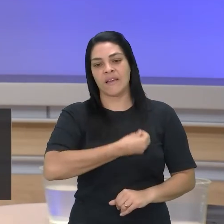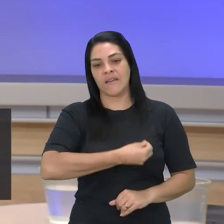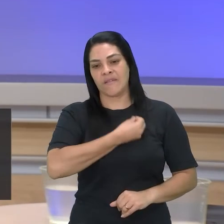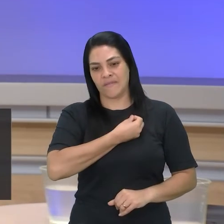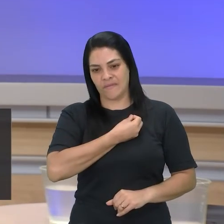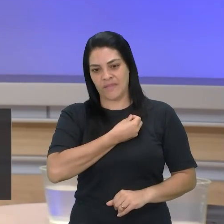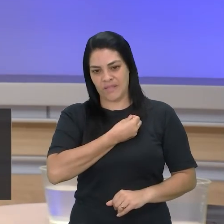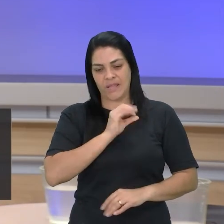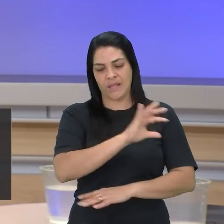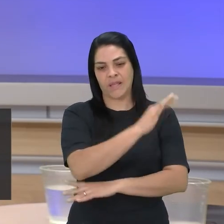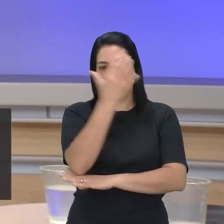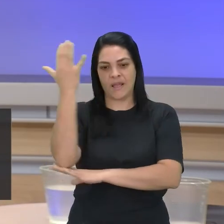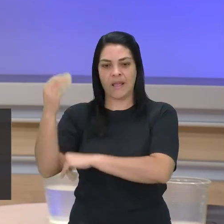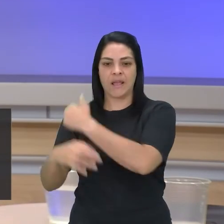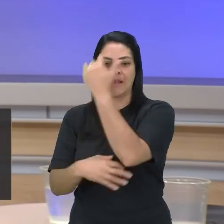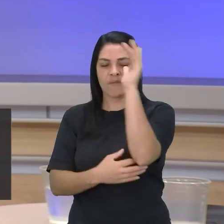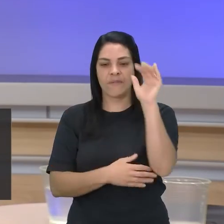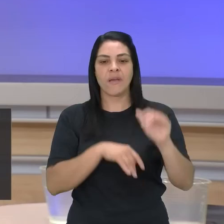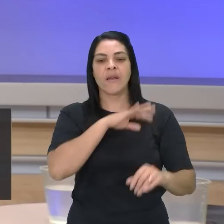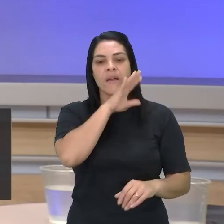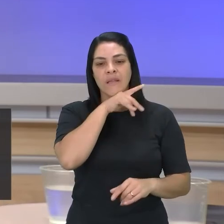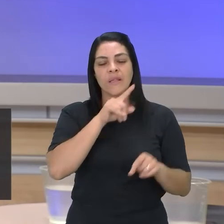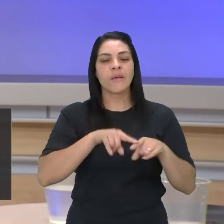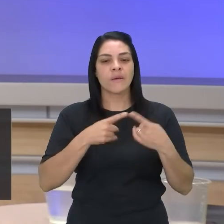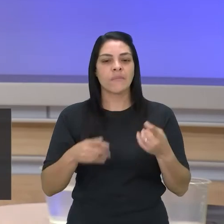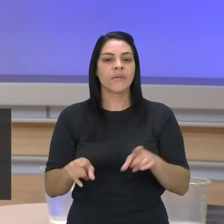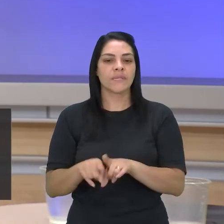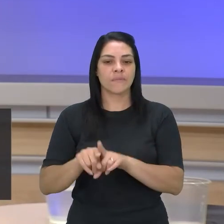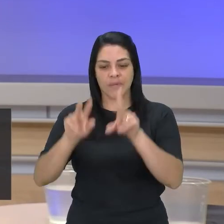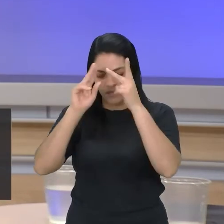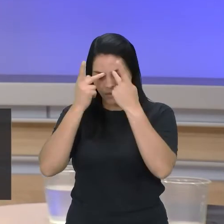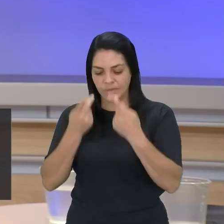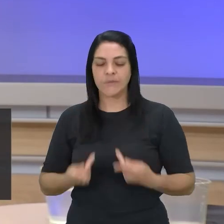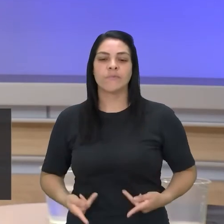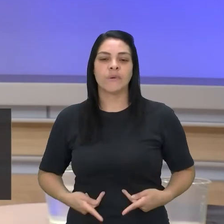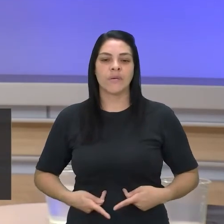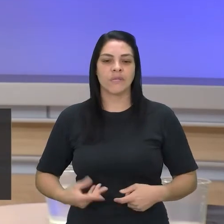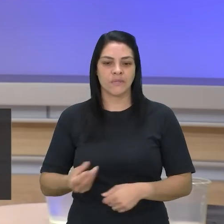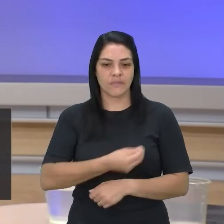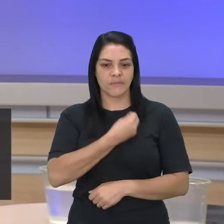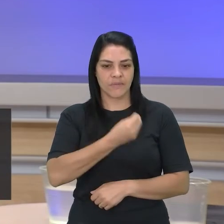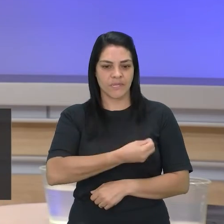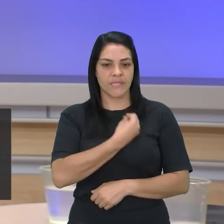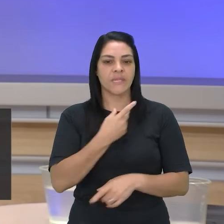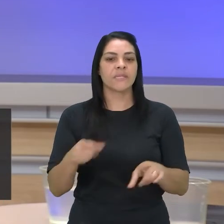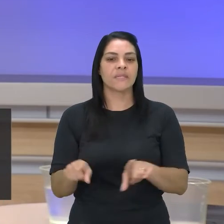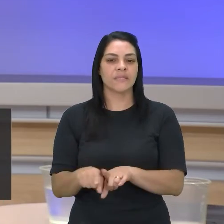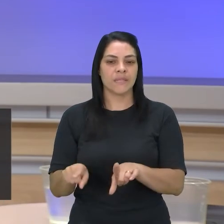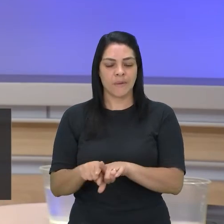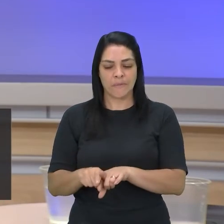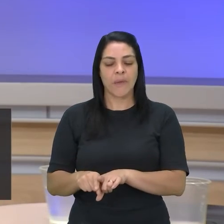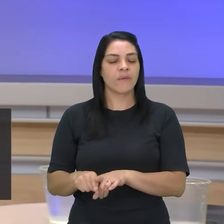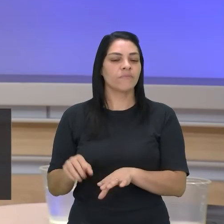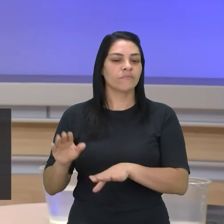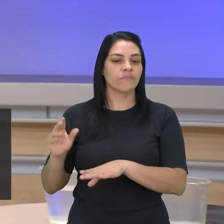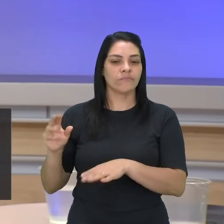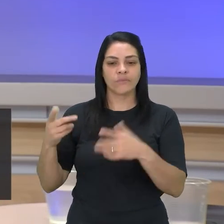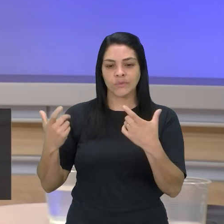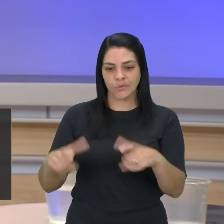de árvores e animais, mas viva dos animais humanos presentes também, nós, né? Seres humanos presentes também.